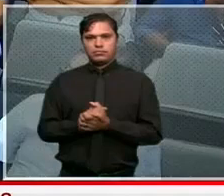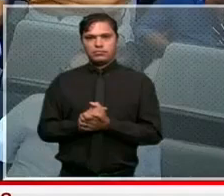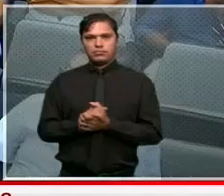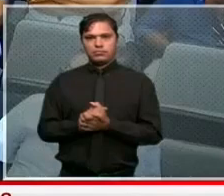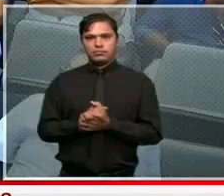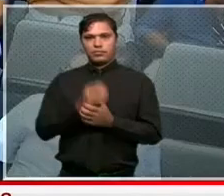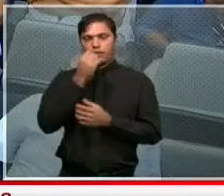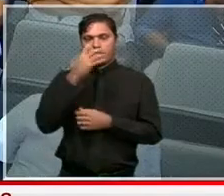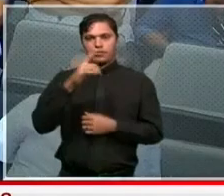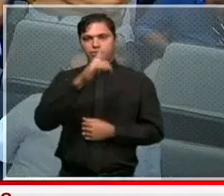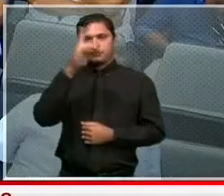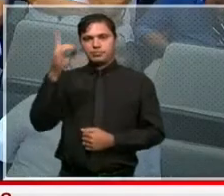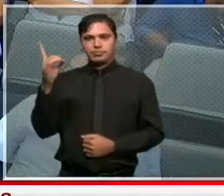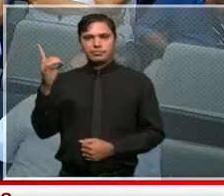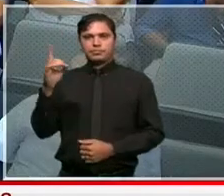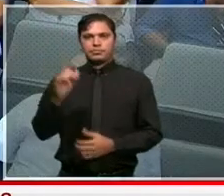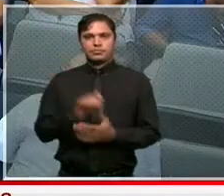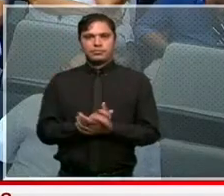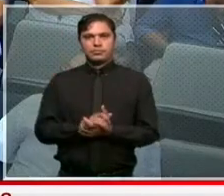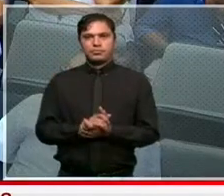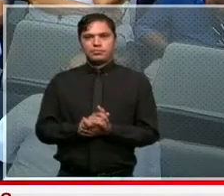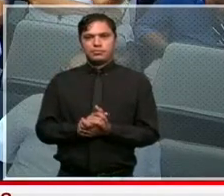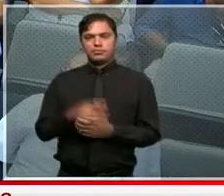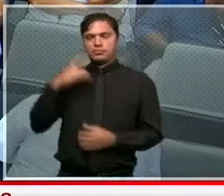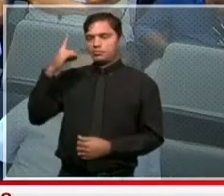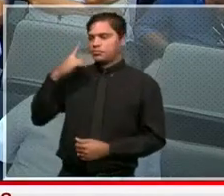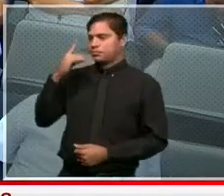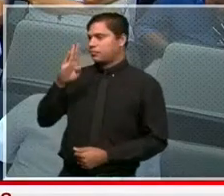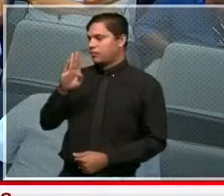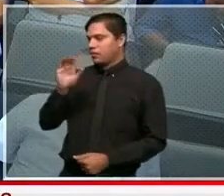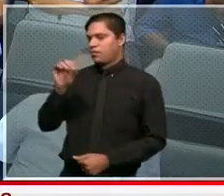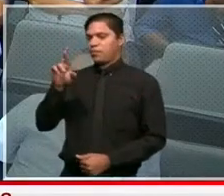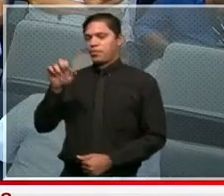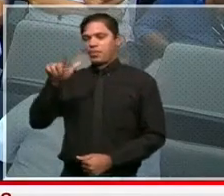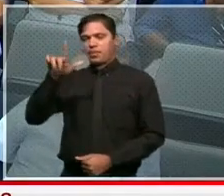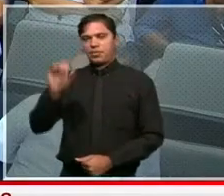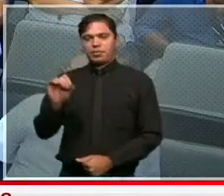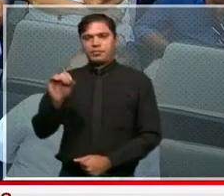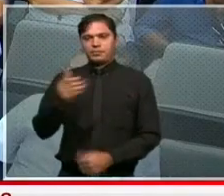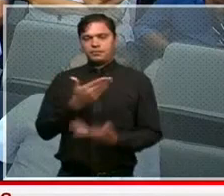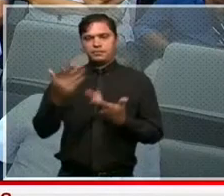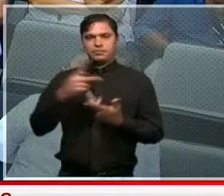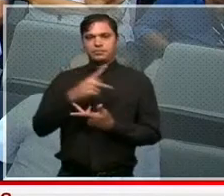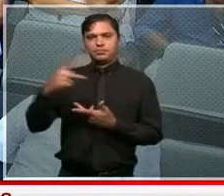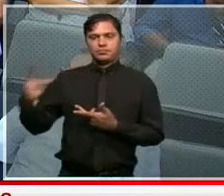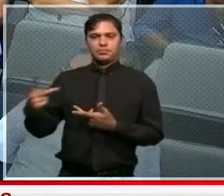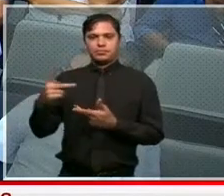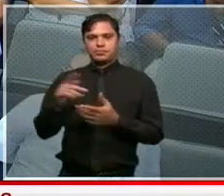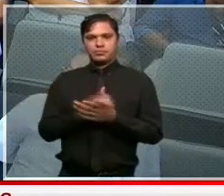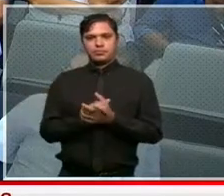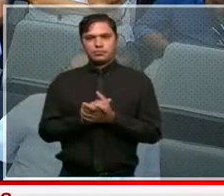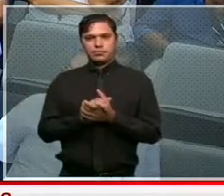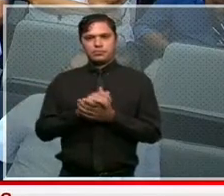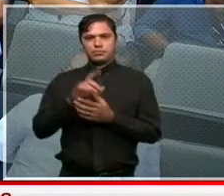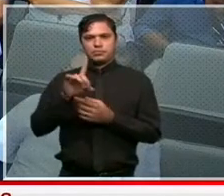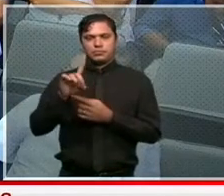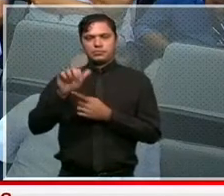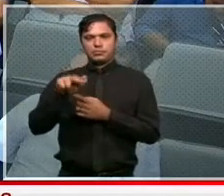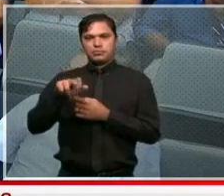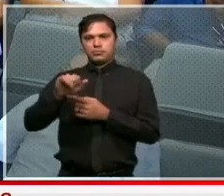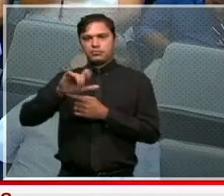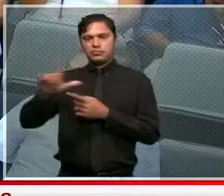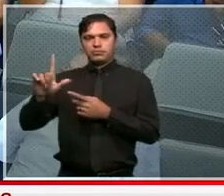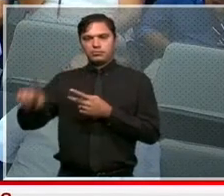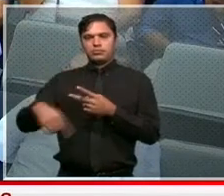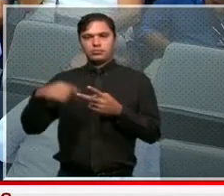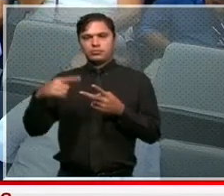Bom dia eu pego bordalo Em Nome do Nosso Presidente Janiel e do nosso diretor